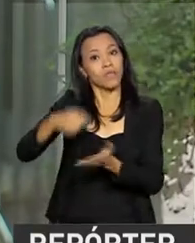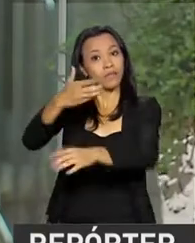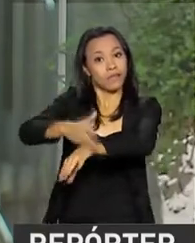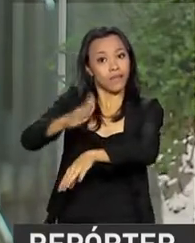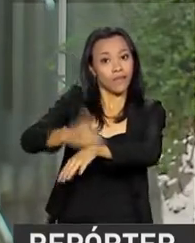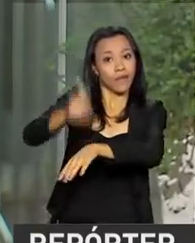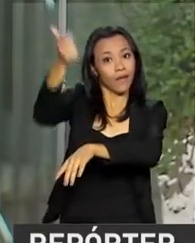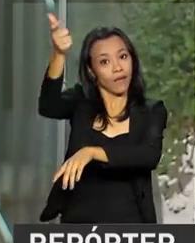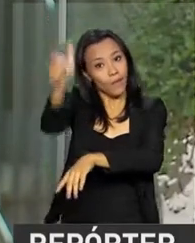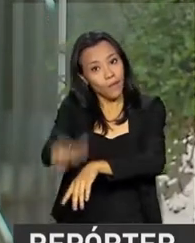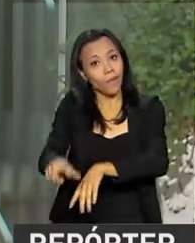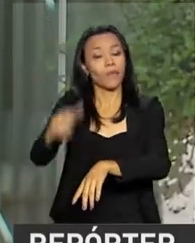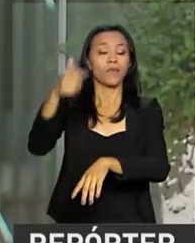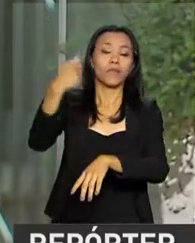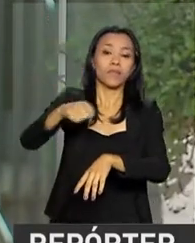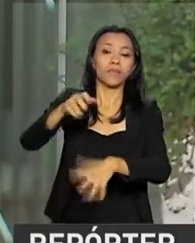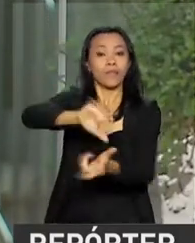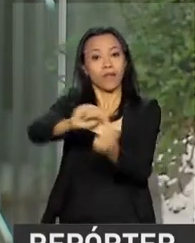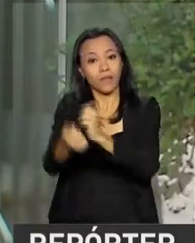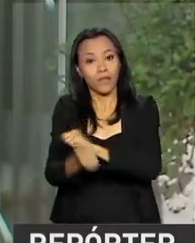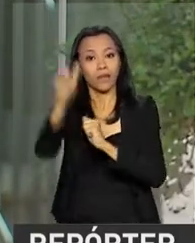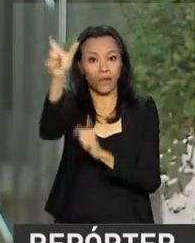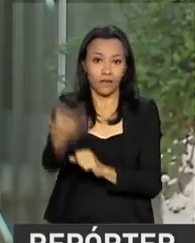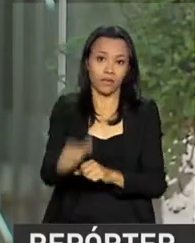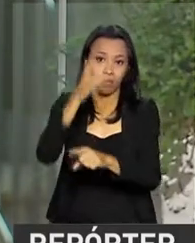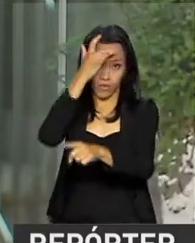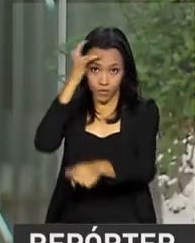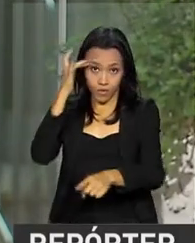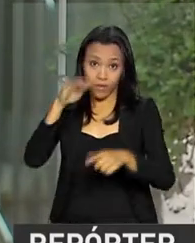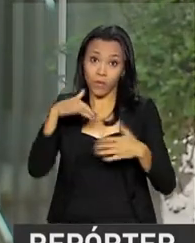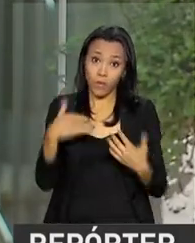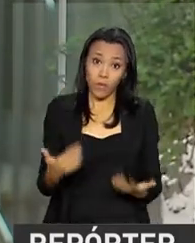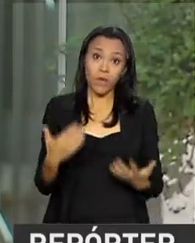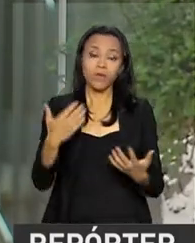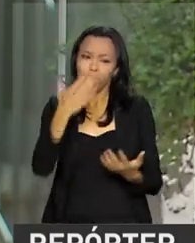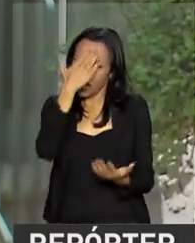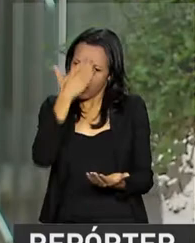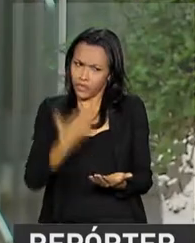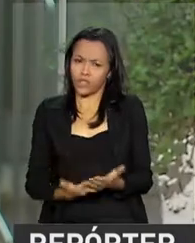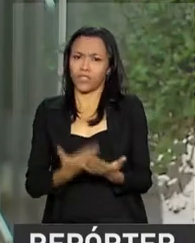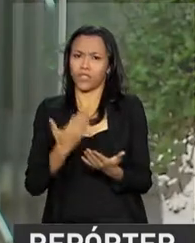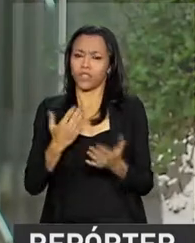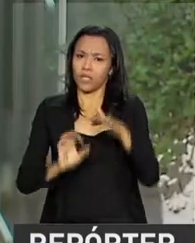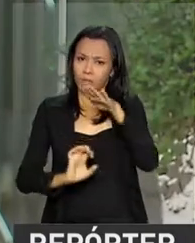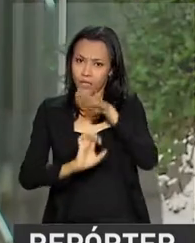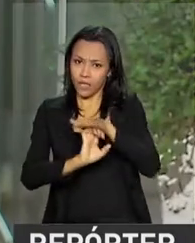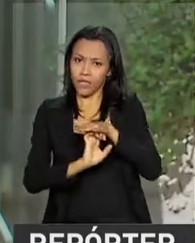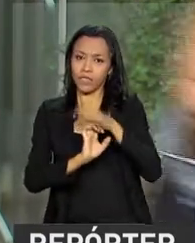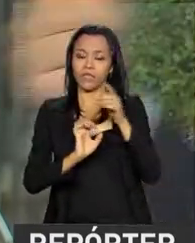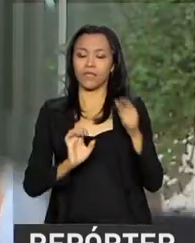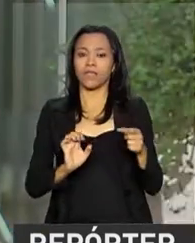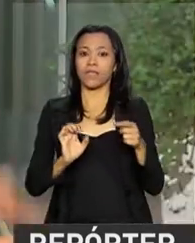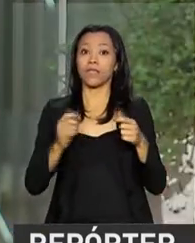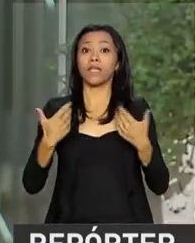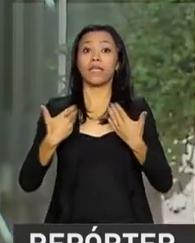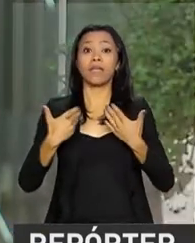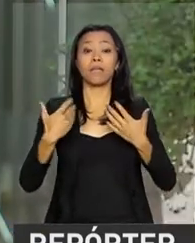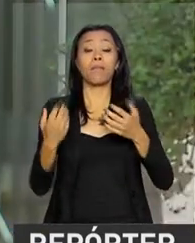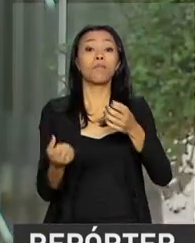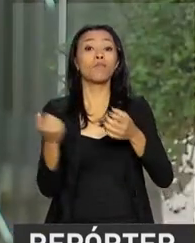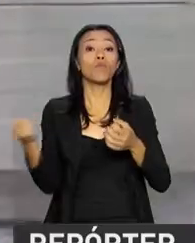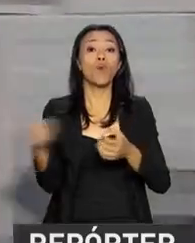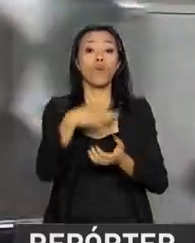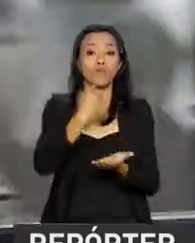trabalhador, eu tenho que adaptá-lo ao meu ambiente de trabalho. Então, quando o empresário tem confiança, ele diminui o seu turnover e ele abre espaço para